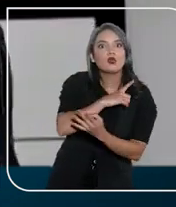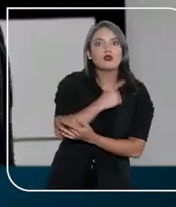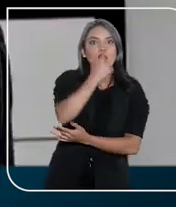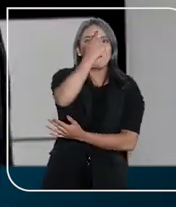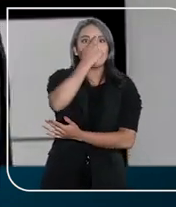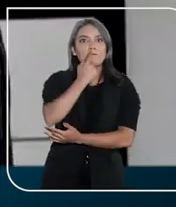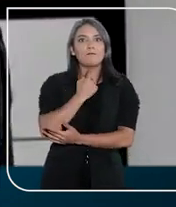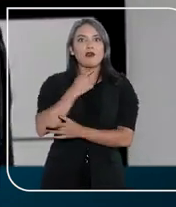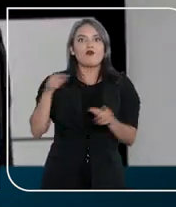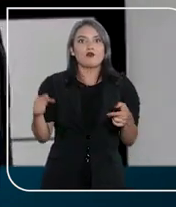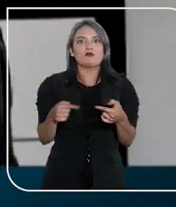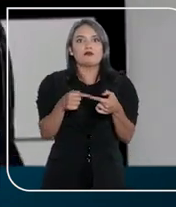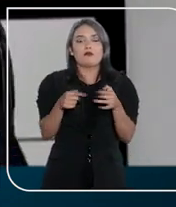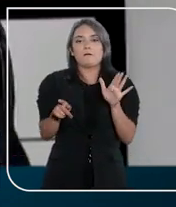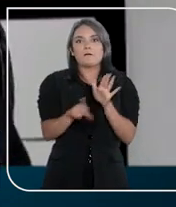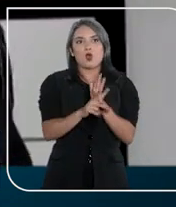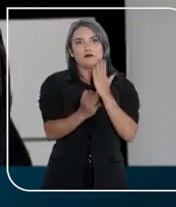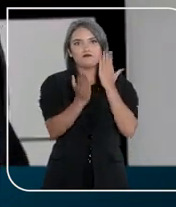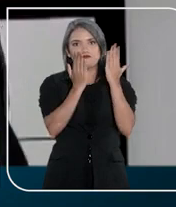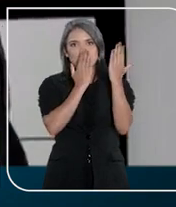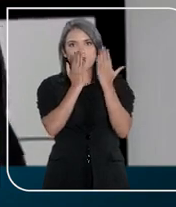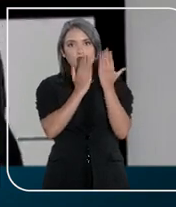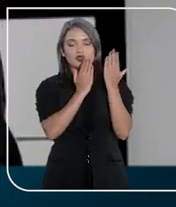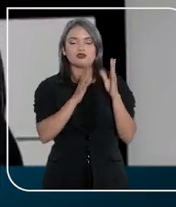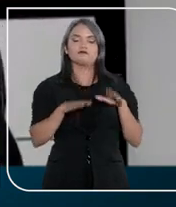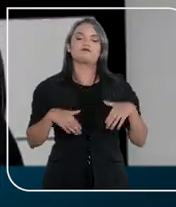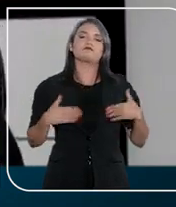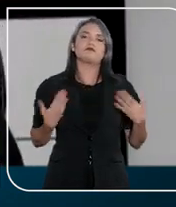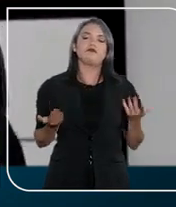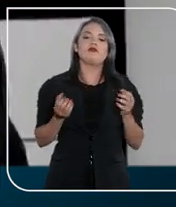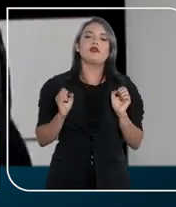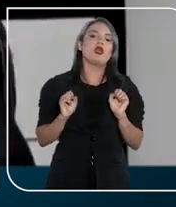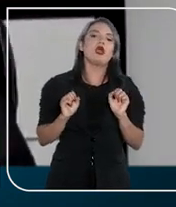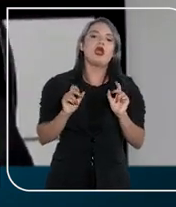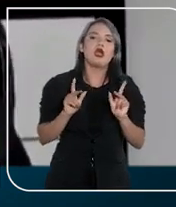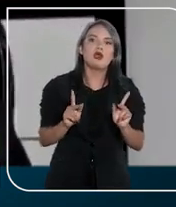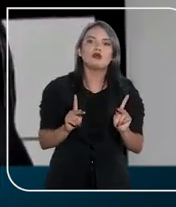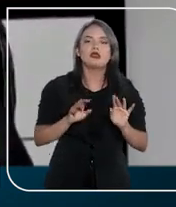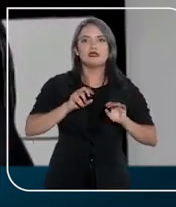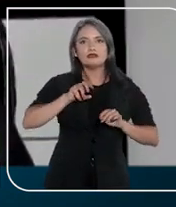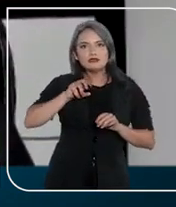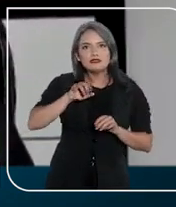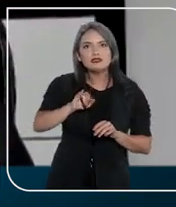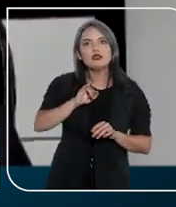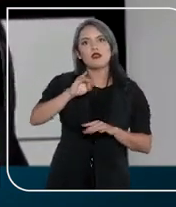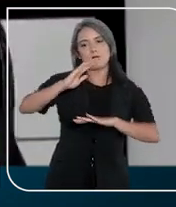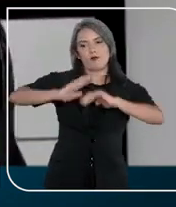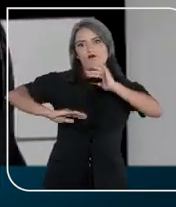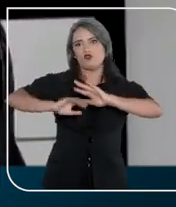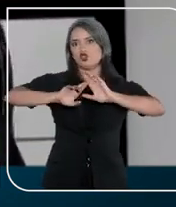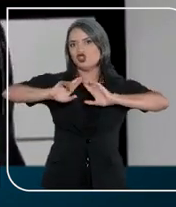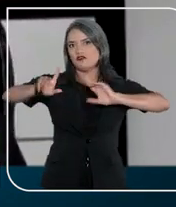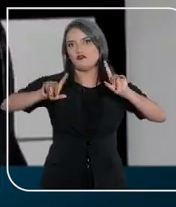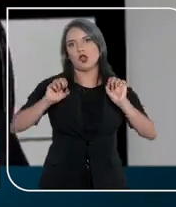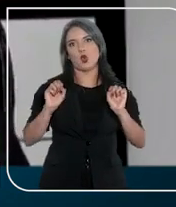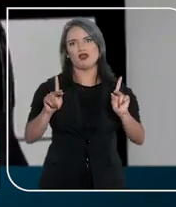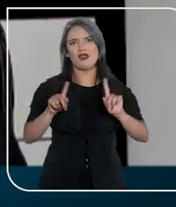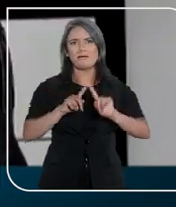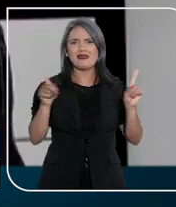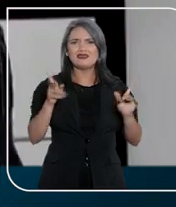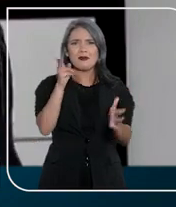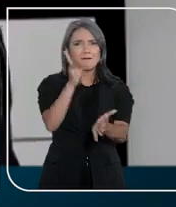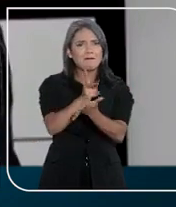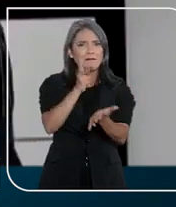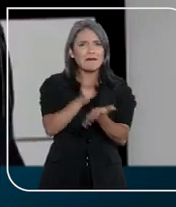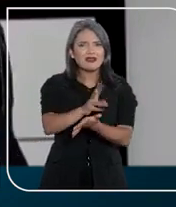um tem um perfil profissiográfico. Quando o cargo é distinto, professor Fábio, eu consigo entender. Mas quando o cargo é o mesmo e a